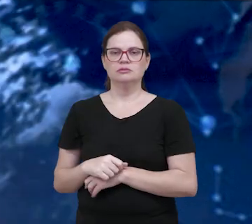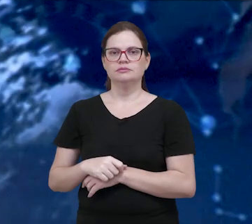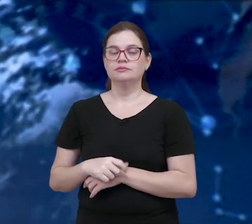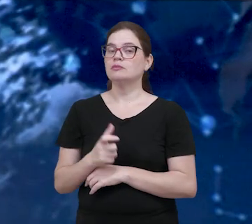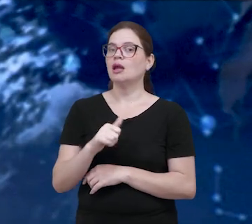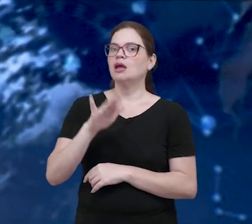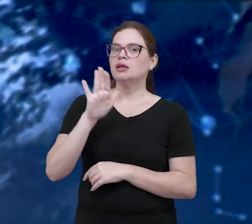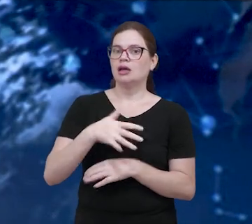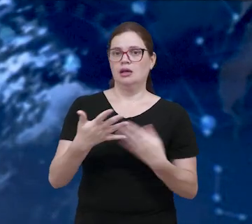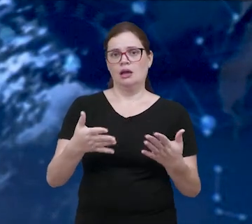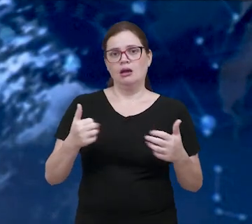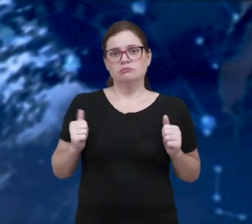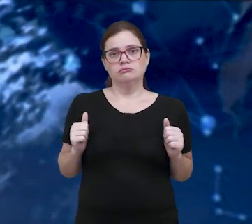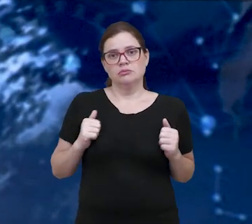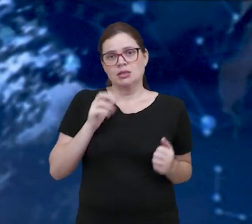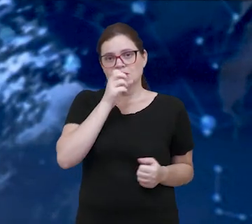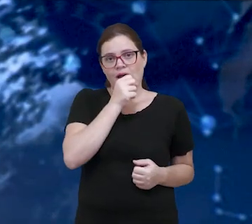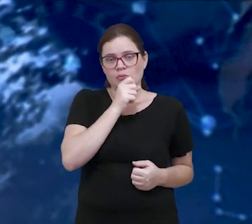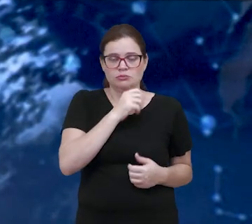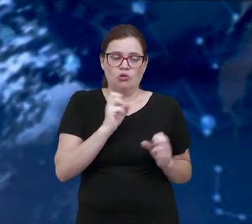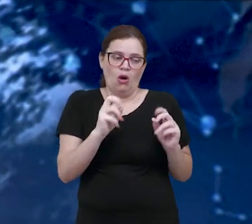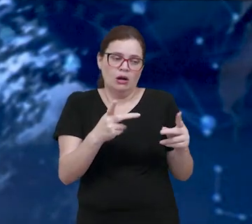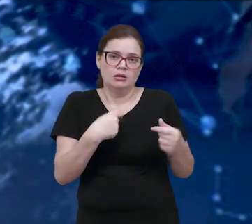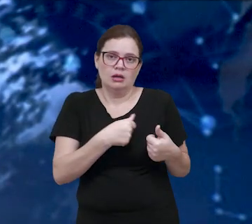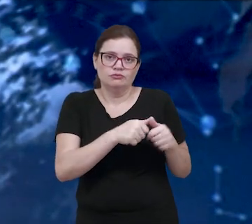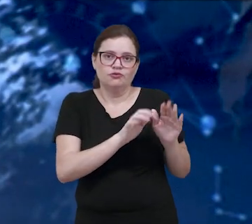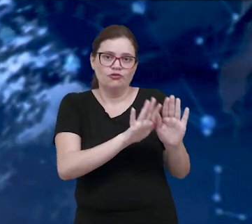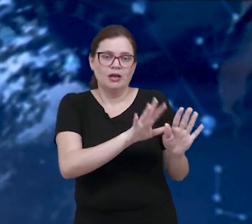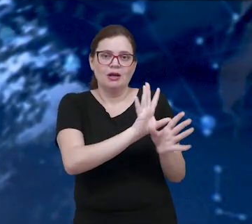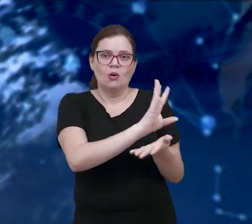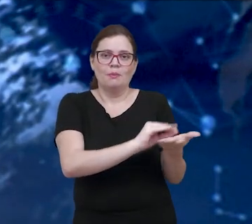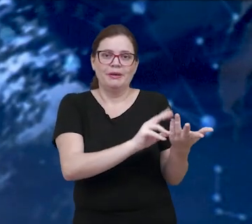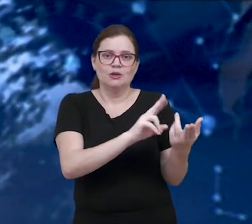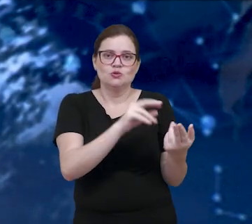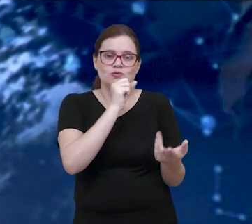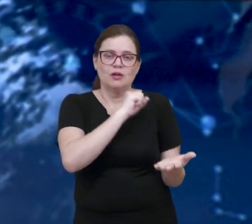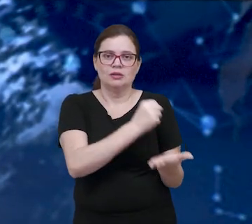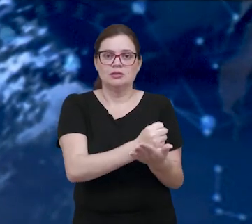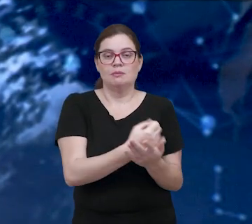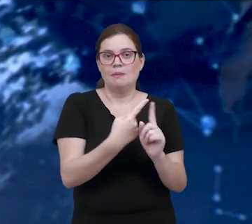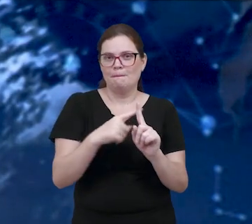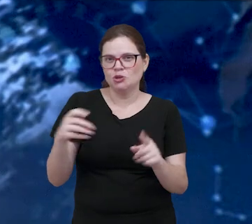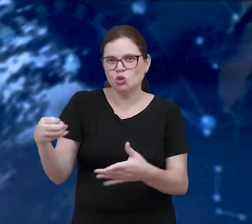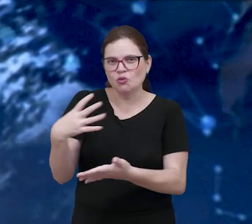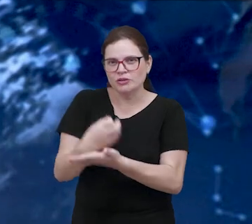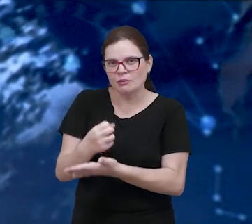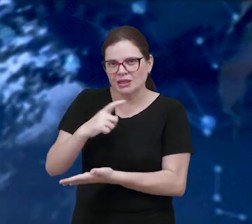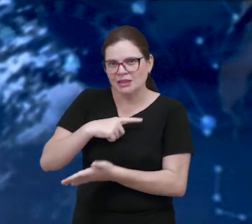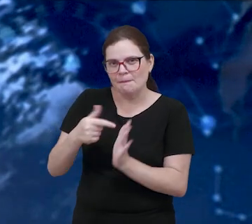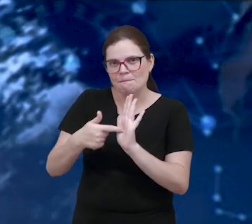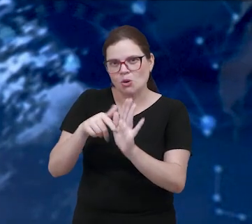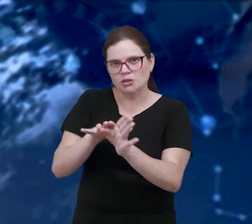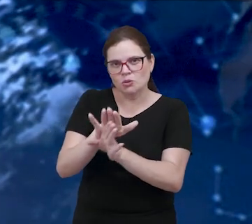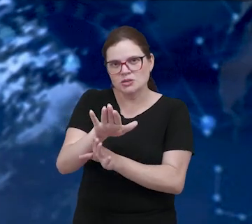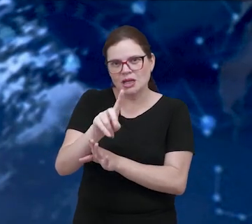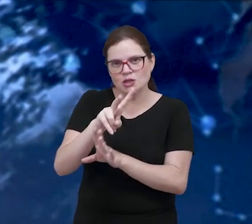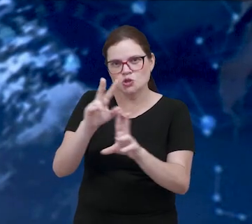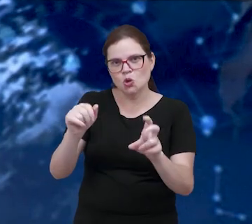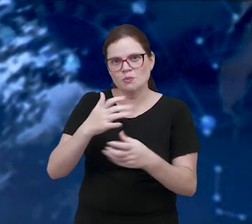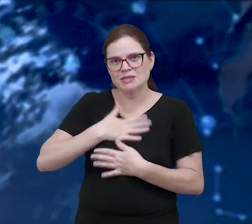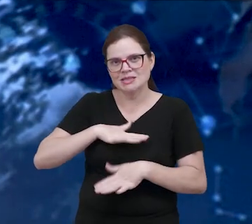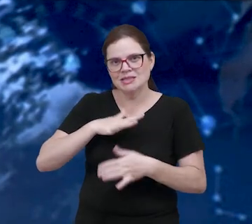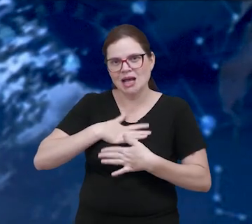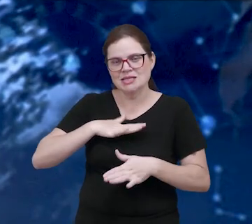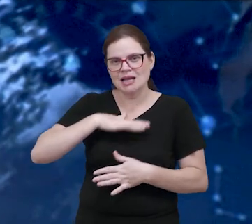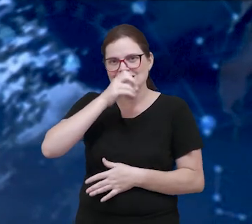guardar sábado, o sabatismo, vai ficar no Velho Testamento, porque no Novo Testamento não manda a igreja guardar sábado. Eu vou mostrar para você depois na frente,